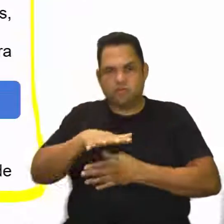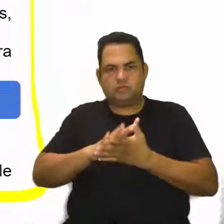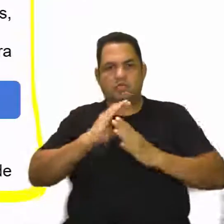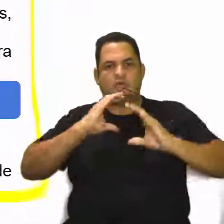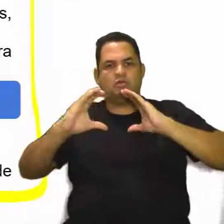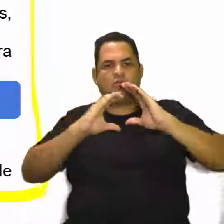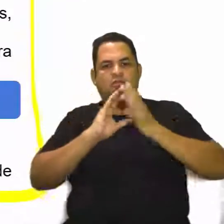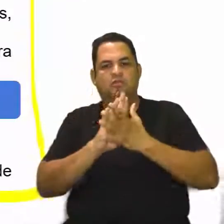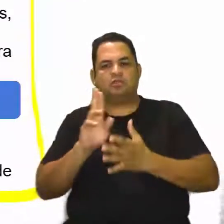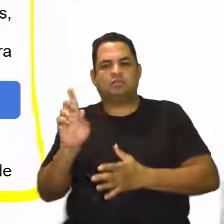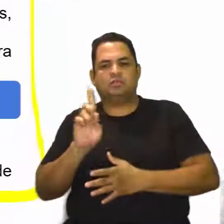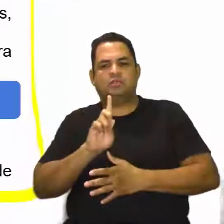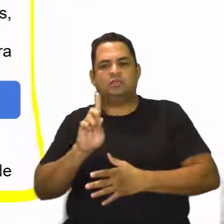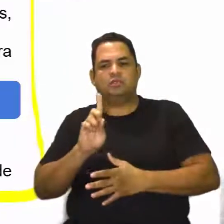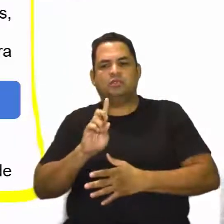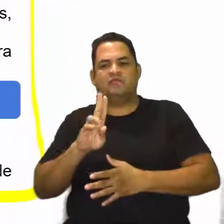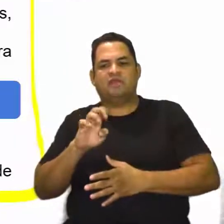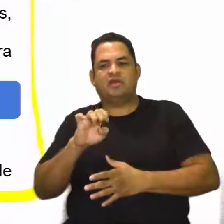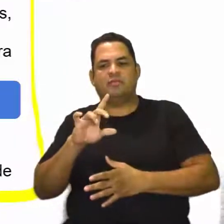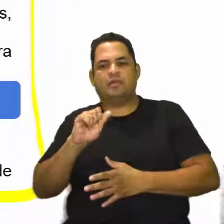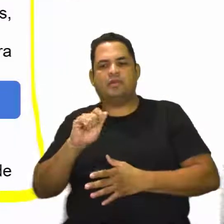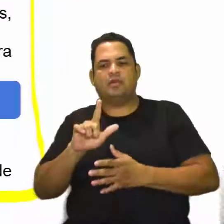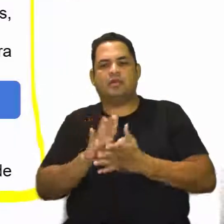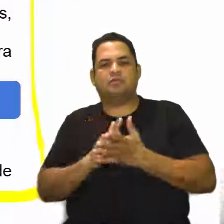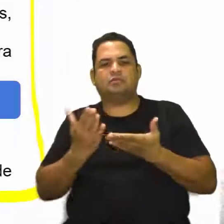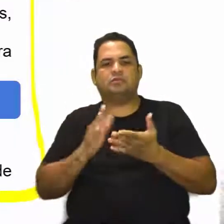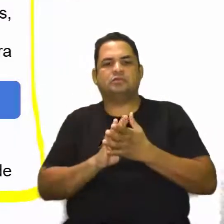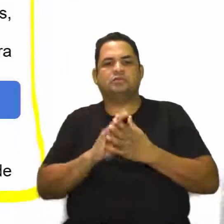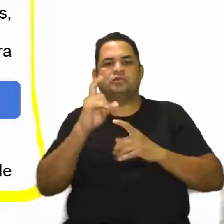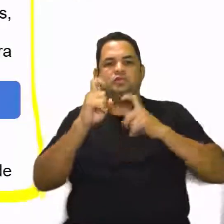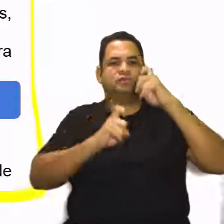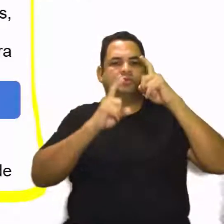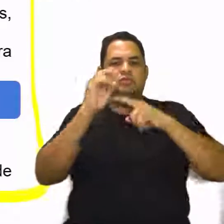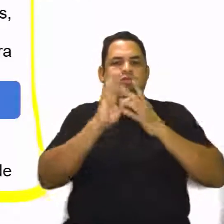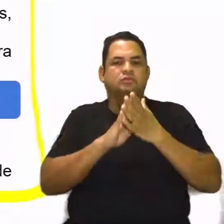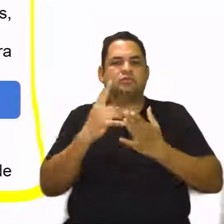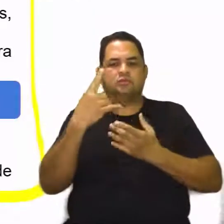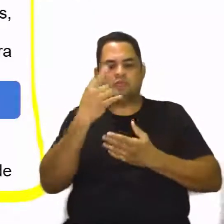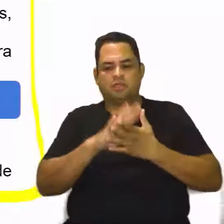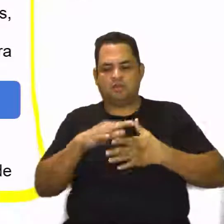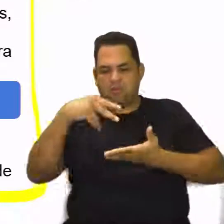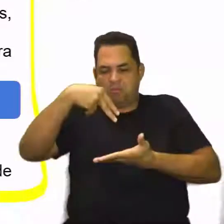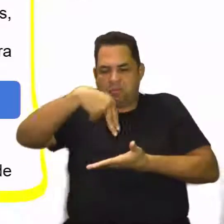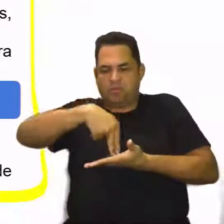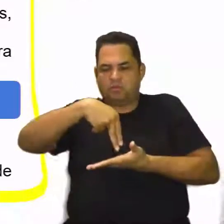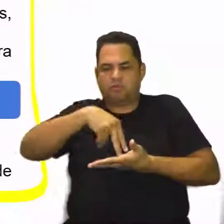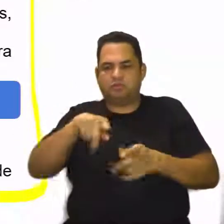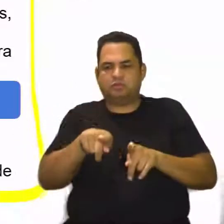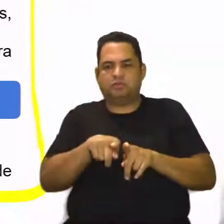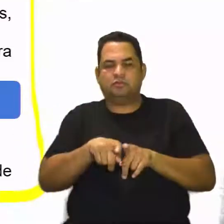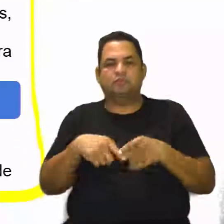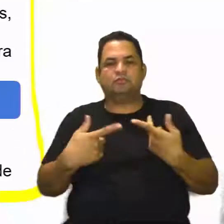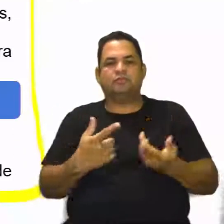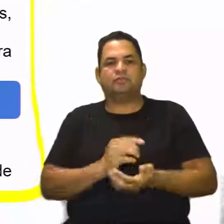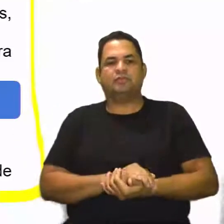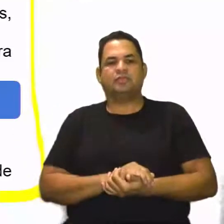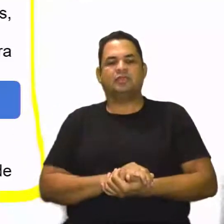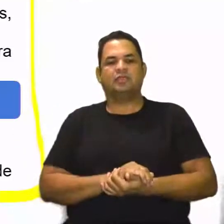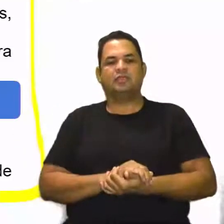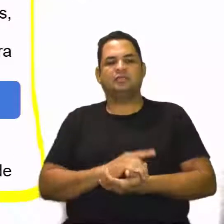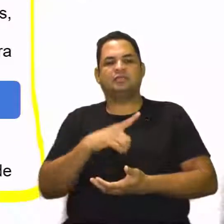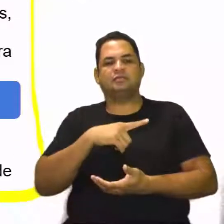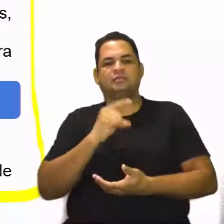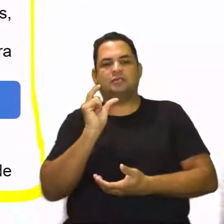comunicação não verbal e ela também expressa aí por gestos, expressões faciais e posturais. Perfeito. Então, aqui a gente tem